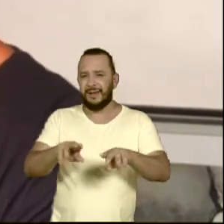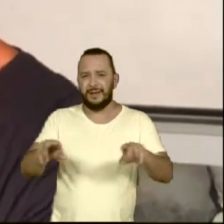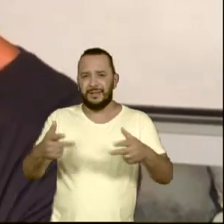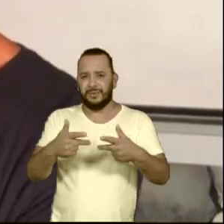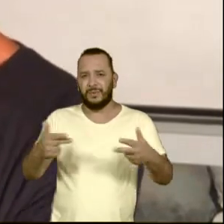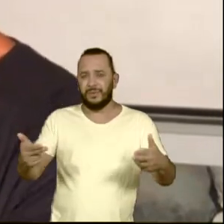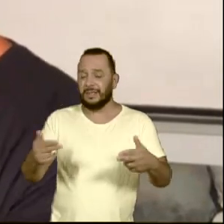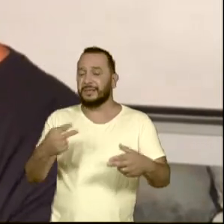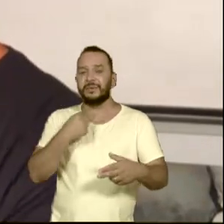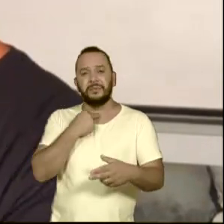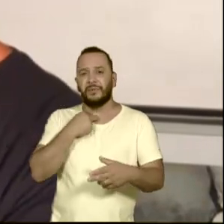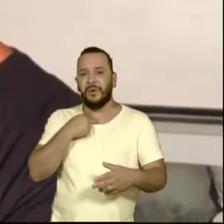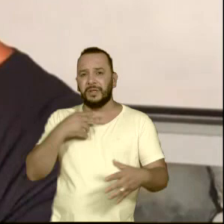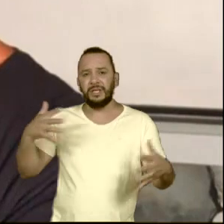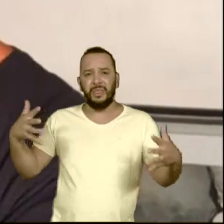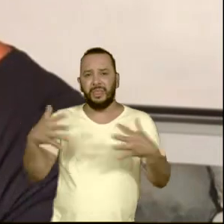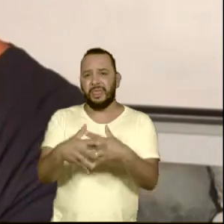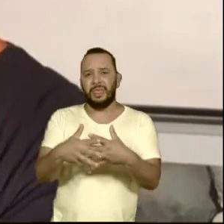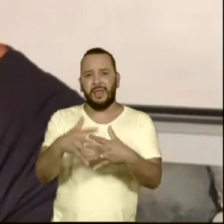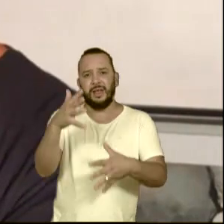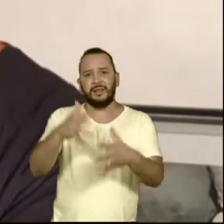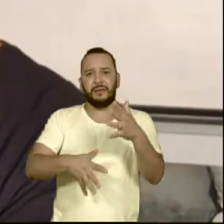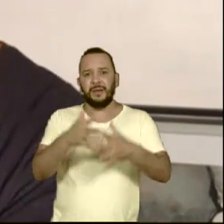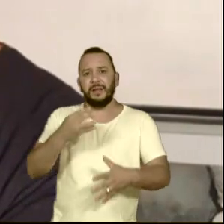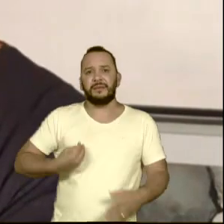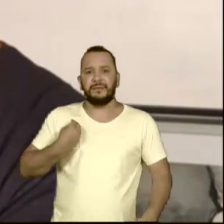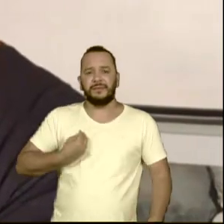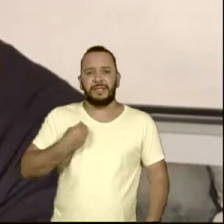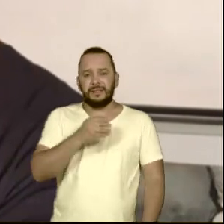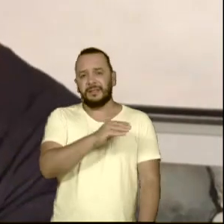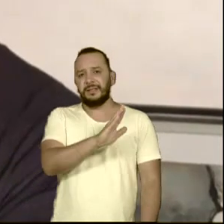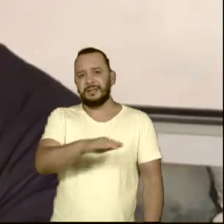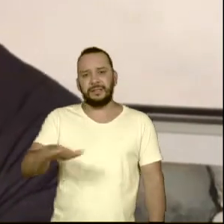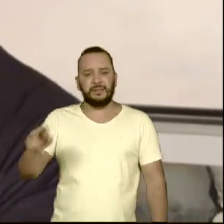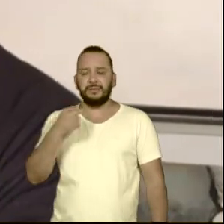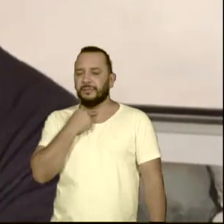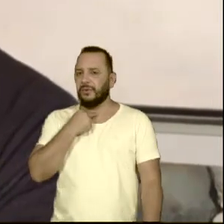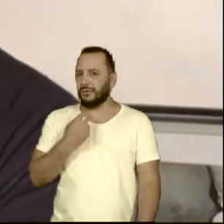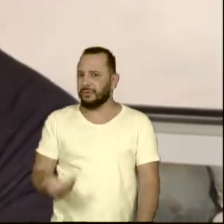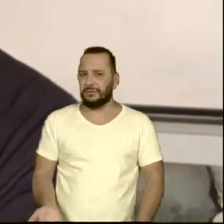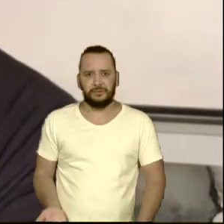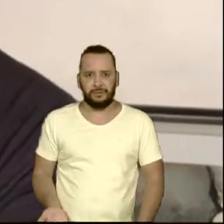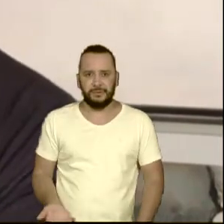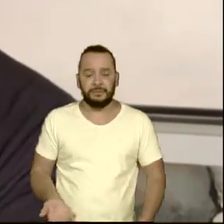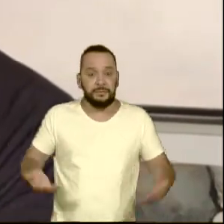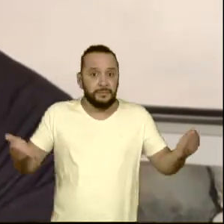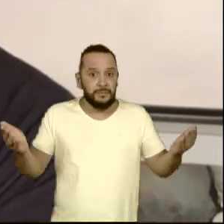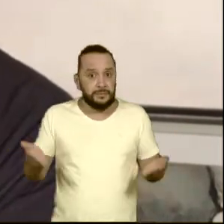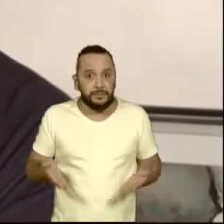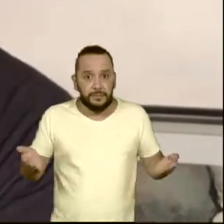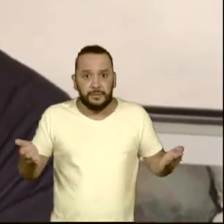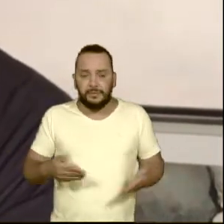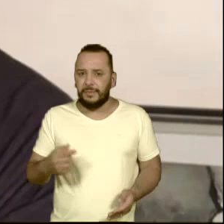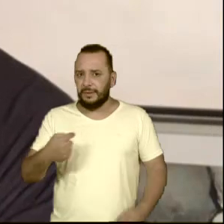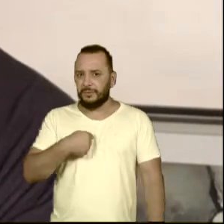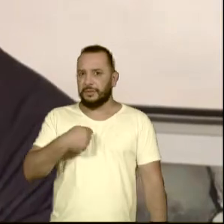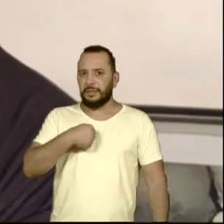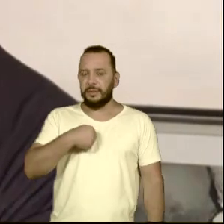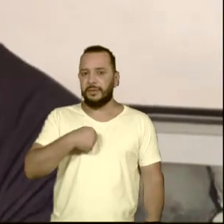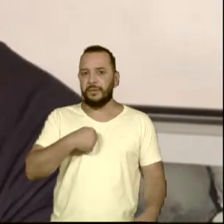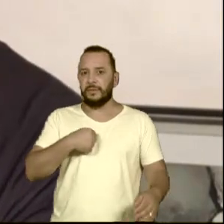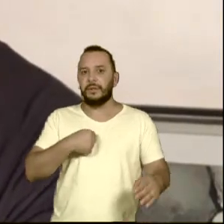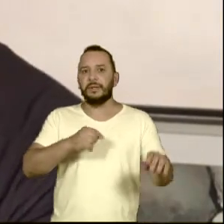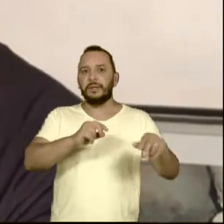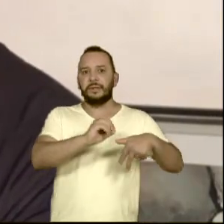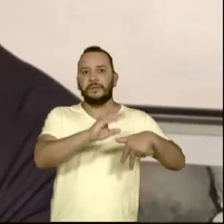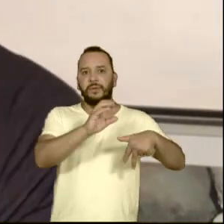conseguir não deseducar com a TV. Então, porque é impossível hoje em dia, na minha cabeça, mesmo fora da TV Cultura,